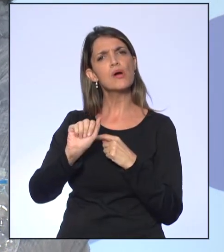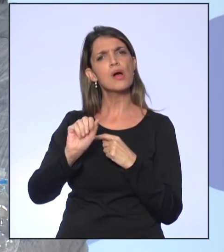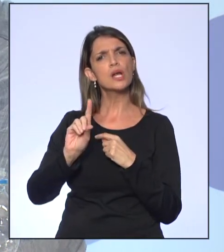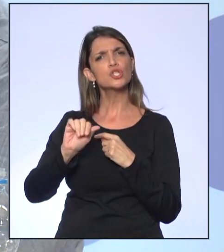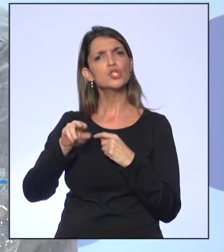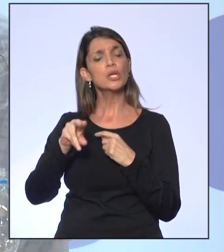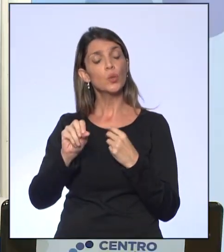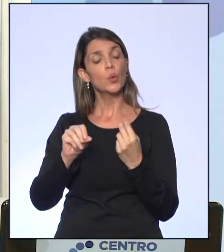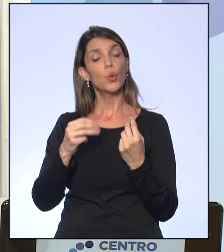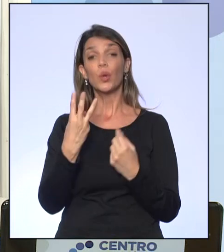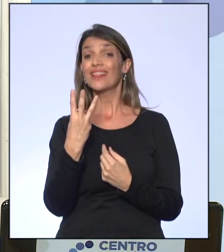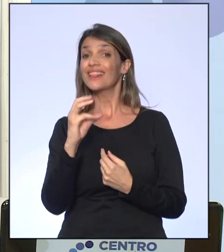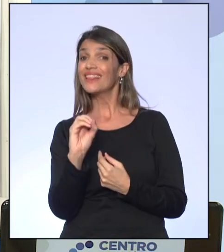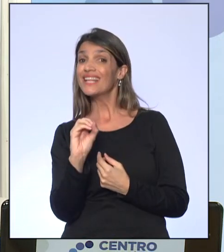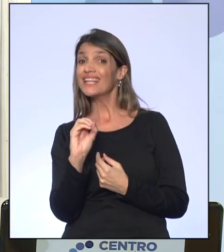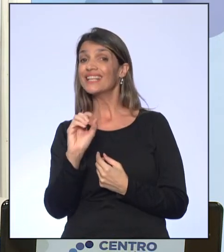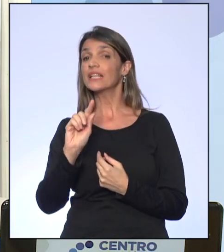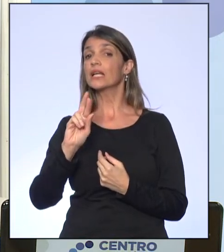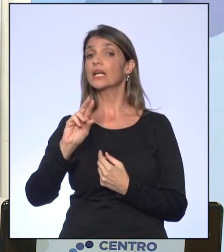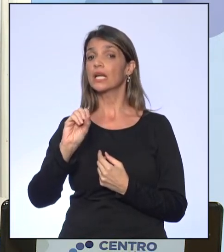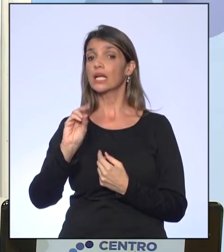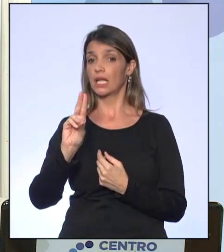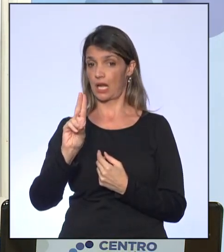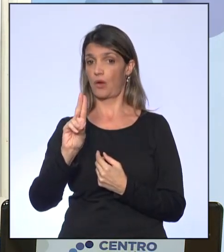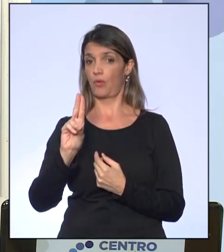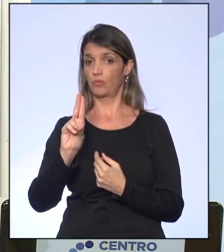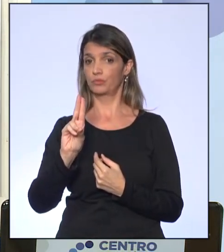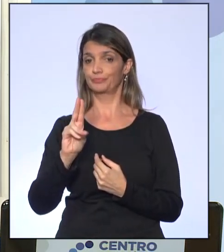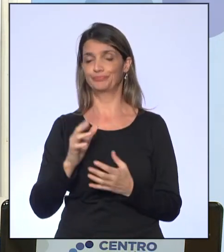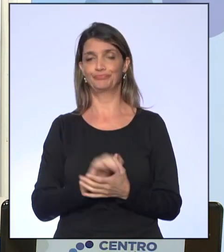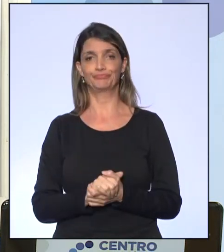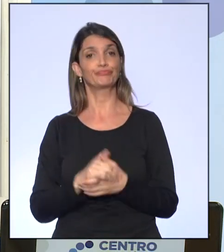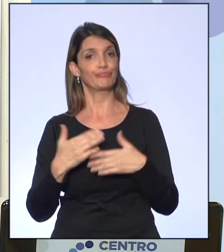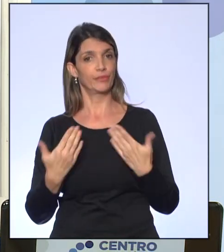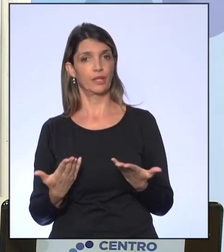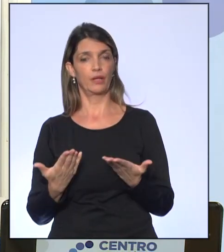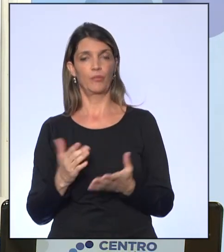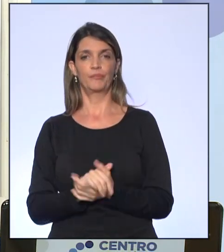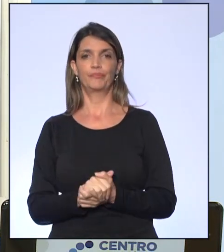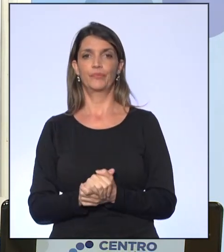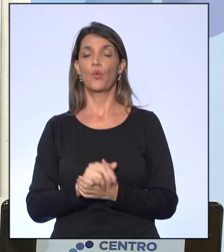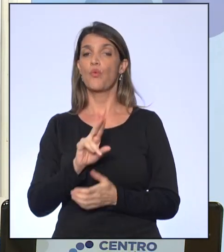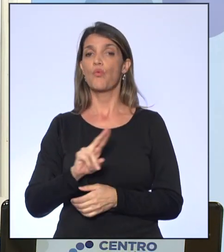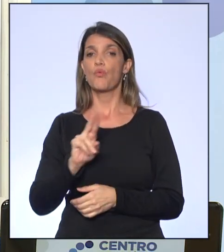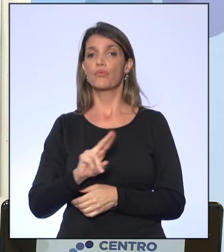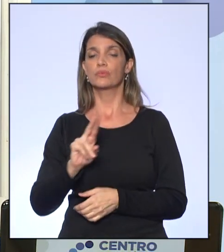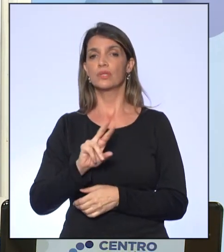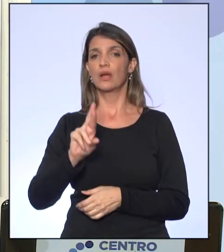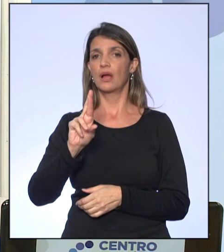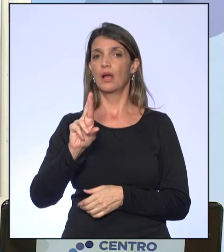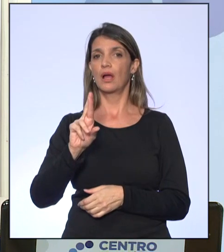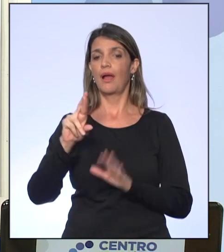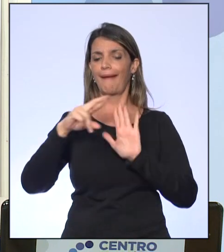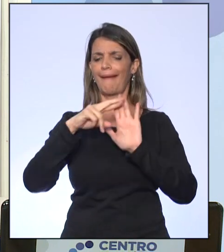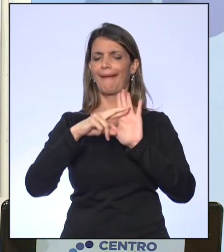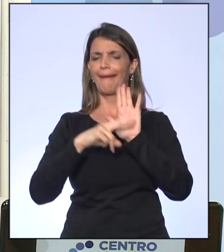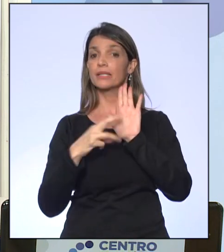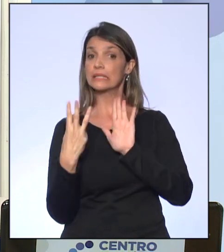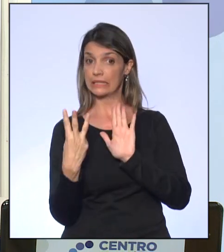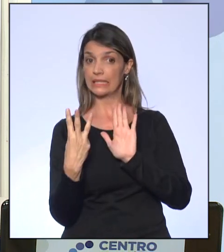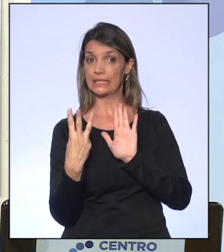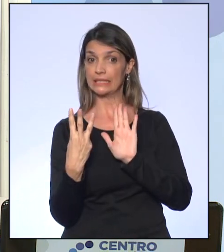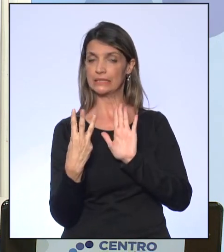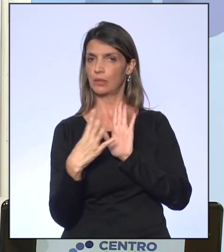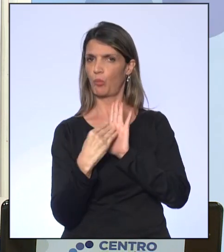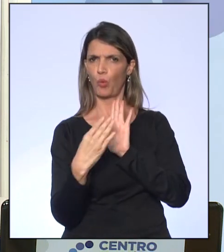graus? Beleza, então vamos lá para 30 graus. Geralmente a gente utiliza a regra de 3, que é o formato, é o modelo